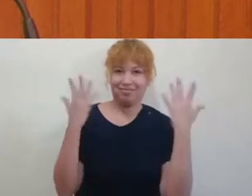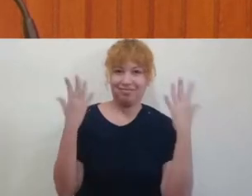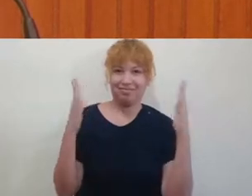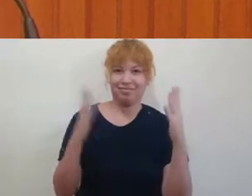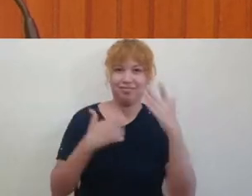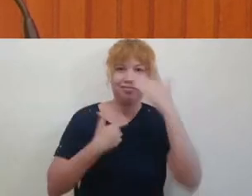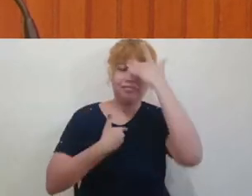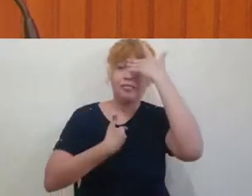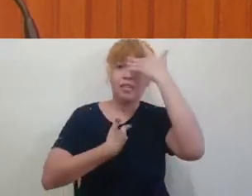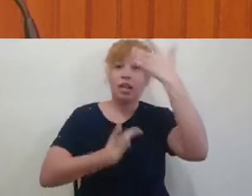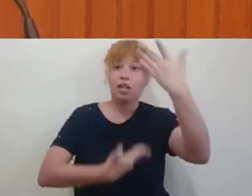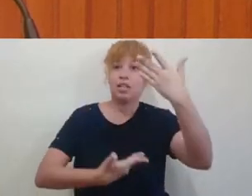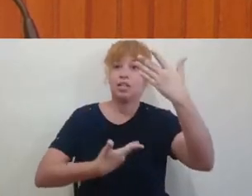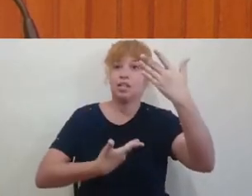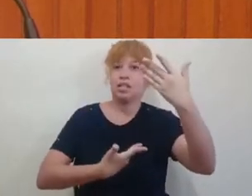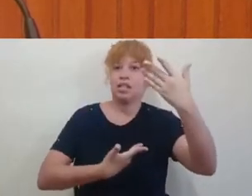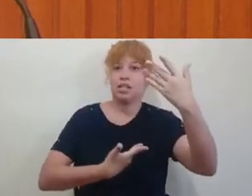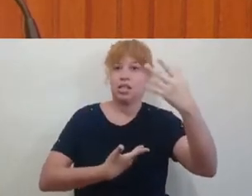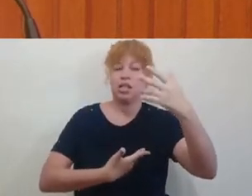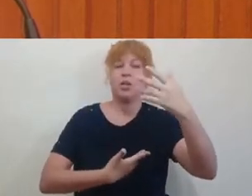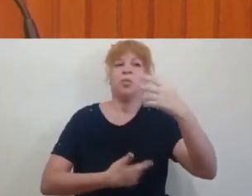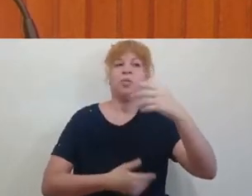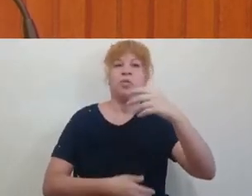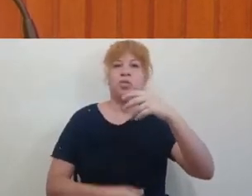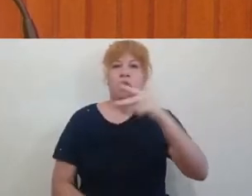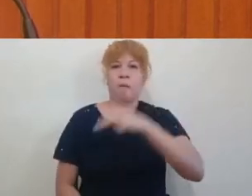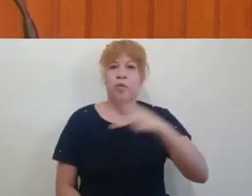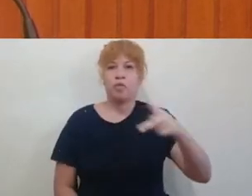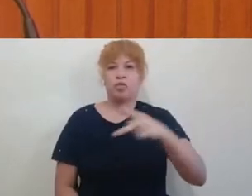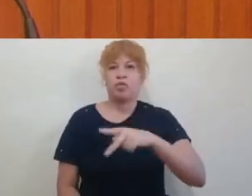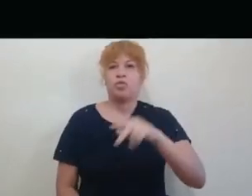é apenas um juramento.